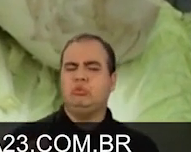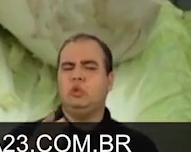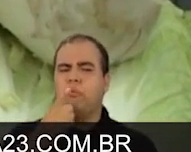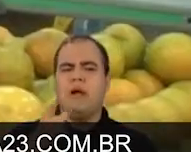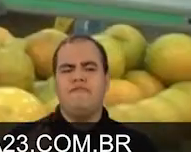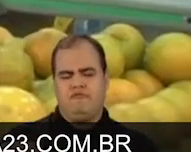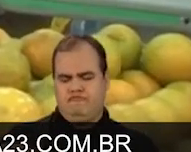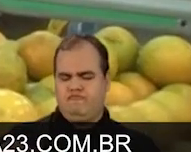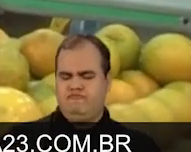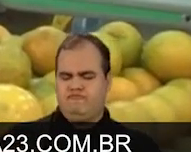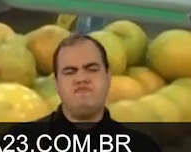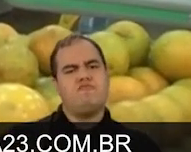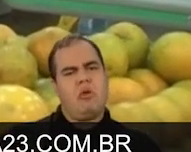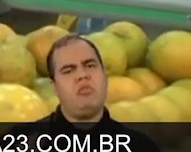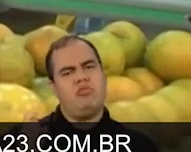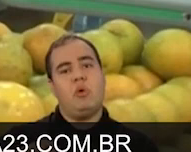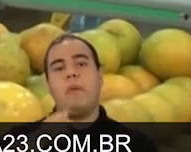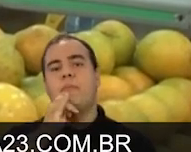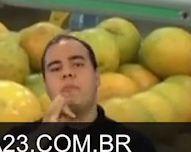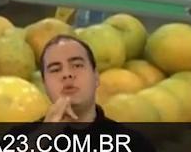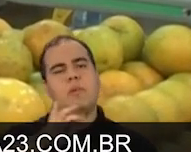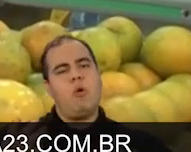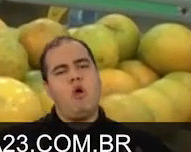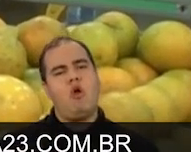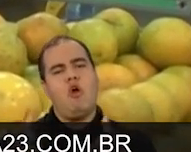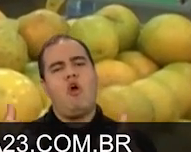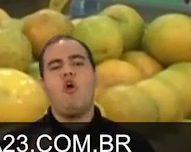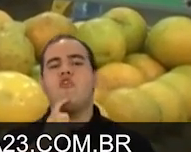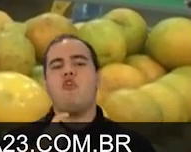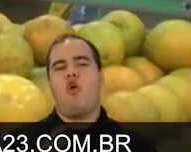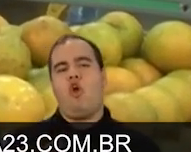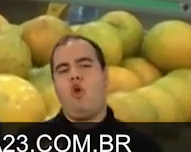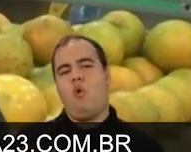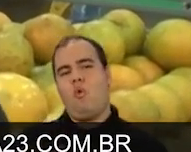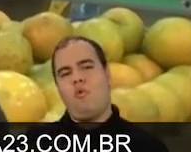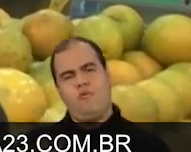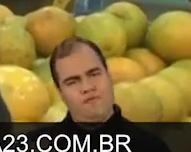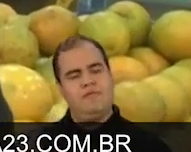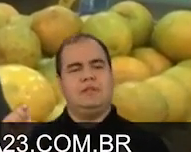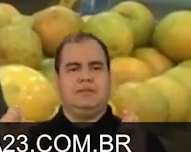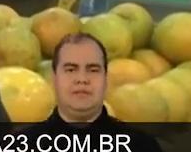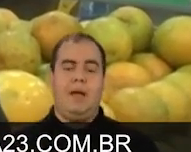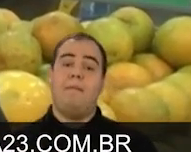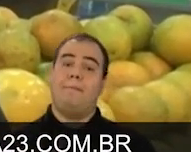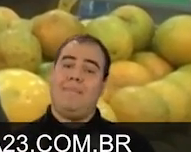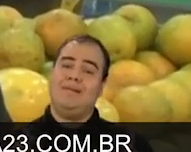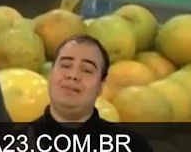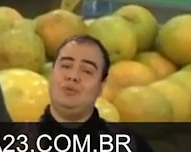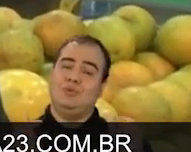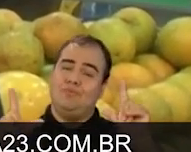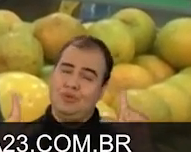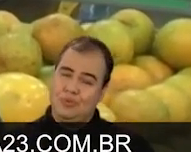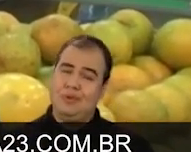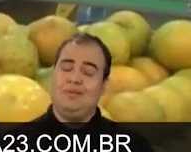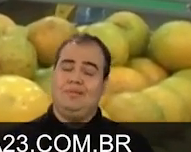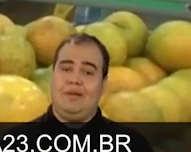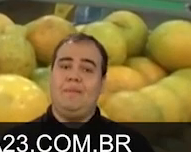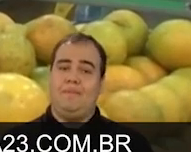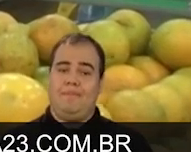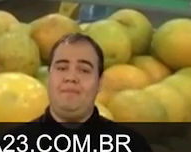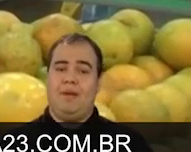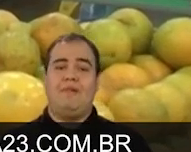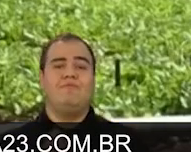mais firme. A couve, por exemplo, então, mas eu diminuí muito. Muitas coisas eu deixei de comprar, outras